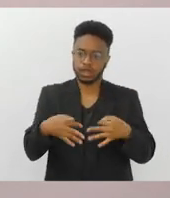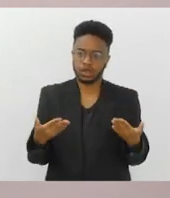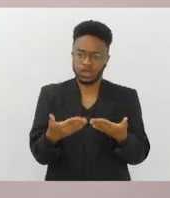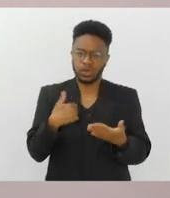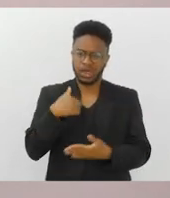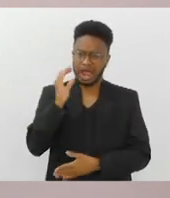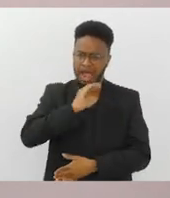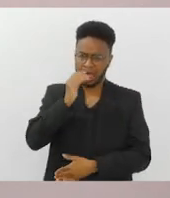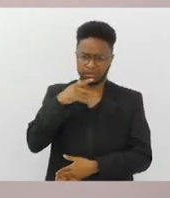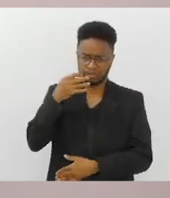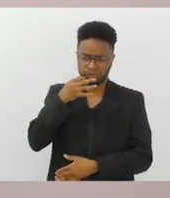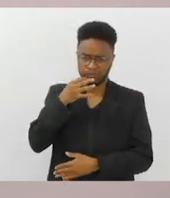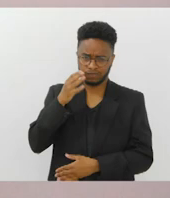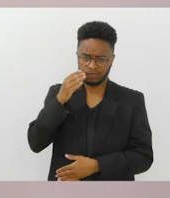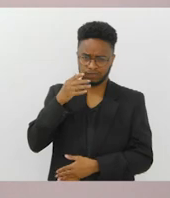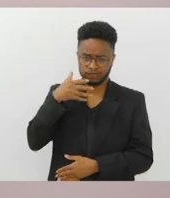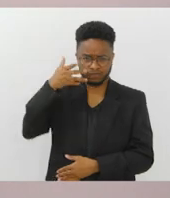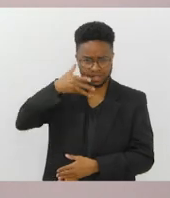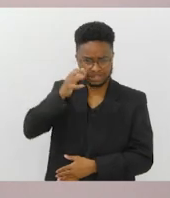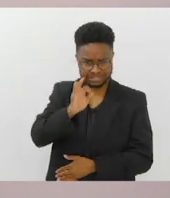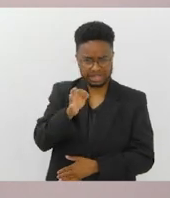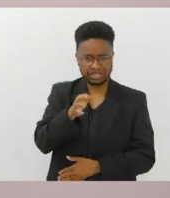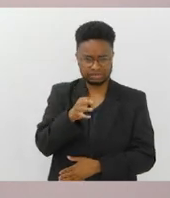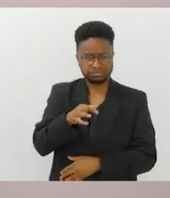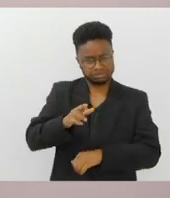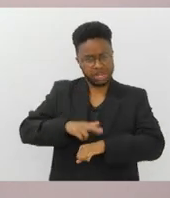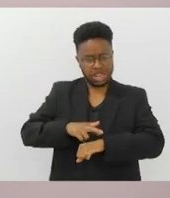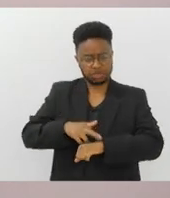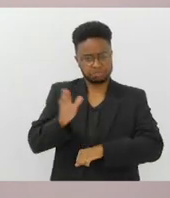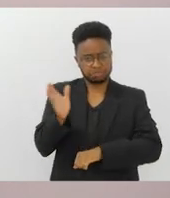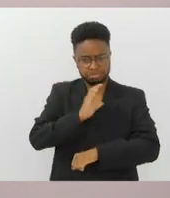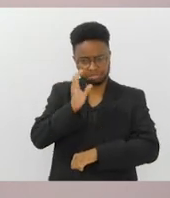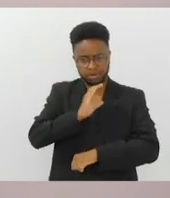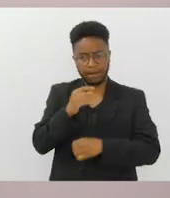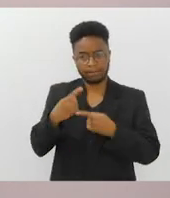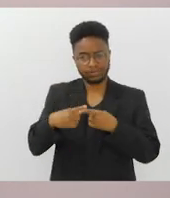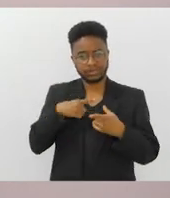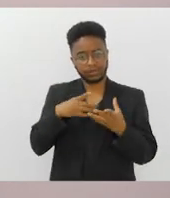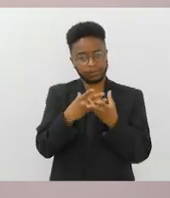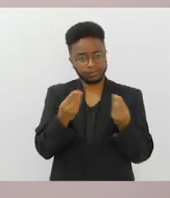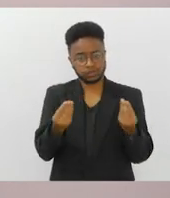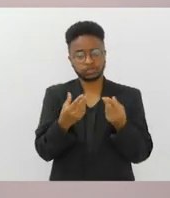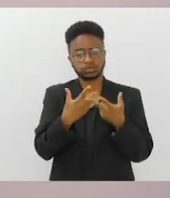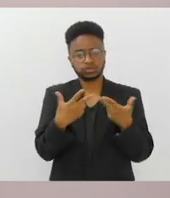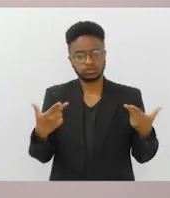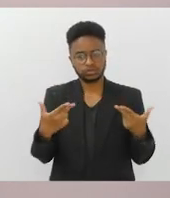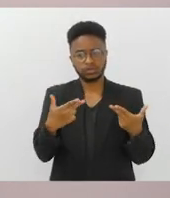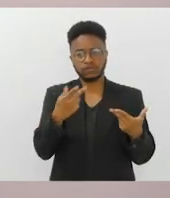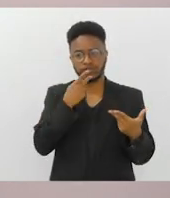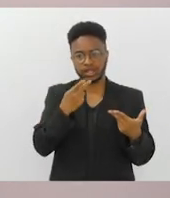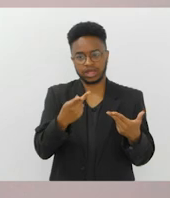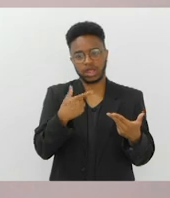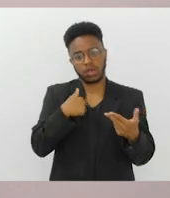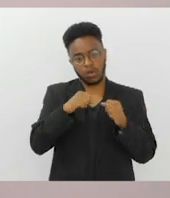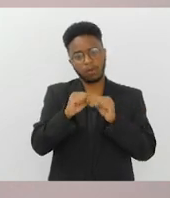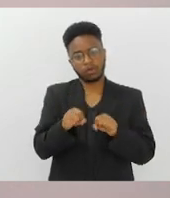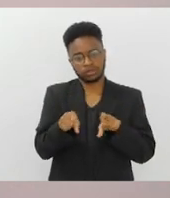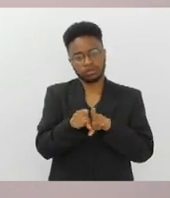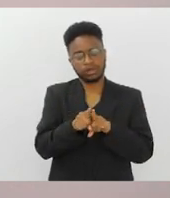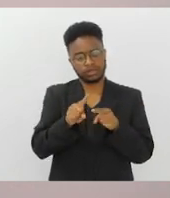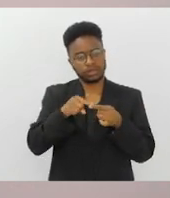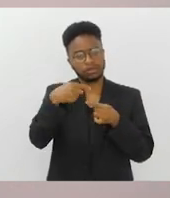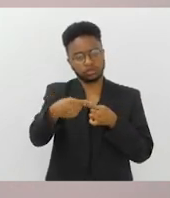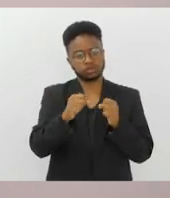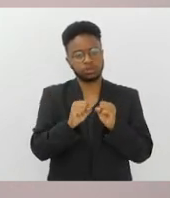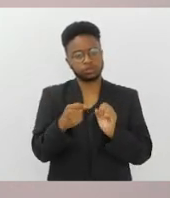rapidinho, né? Tá ótimo. Tô no ritmo. Para fechar, porque tem muita coisa mesmo para a gente falar, eu posso ficar também aberta depois a